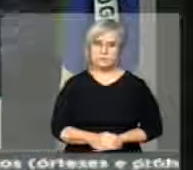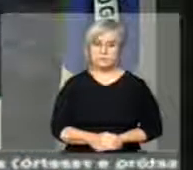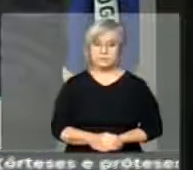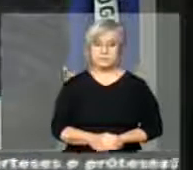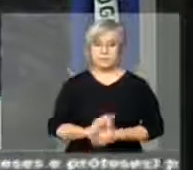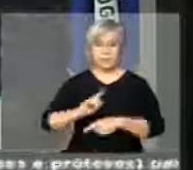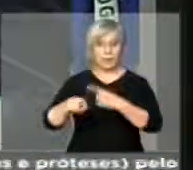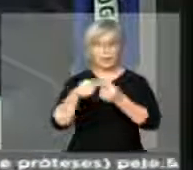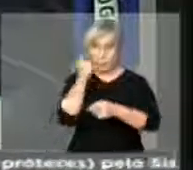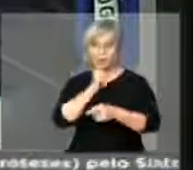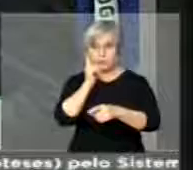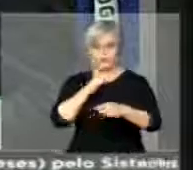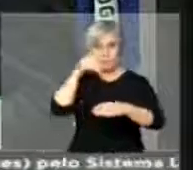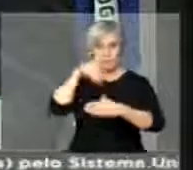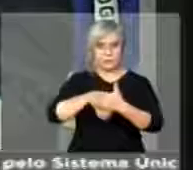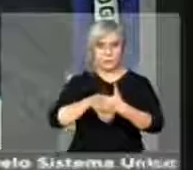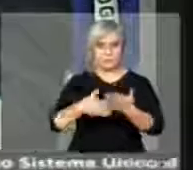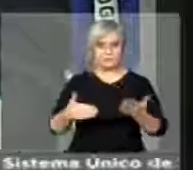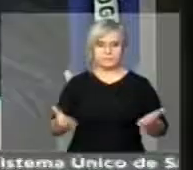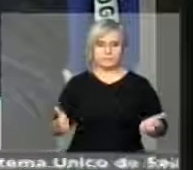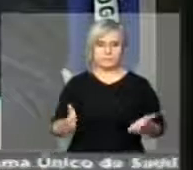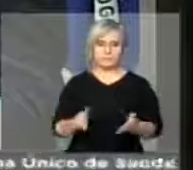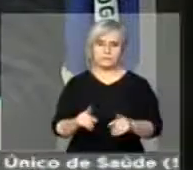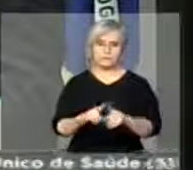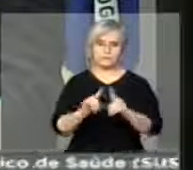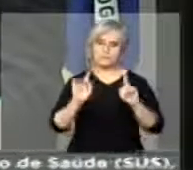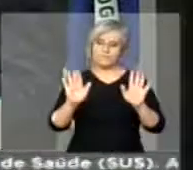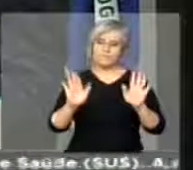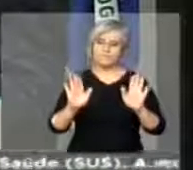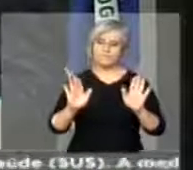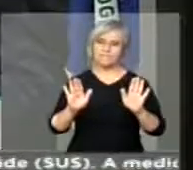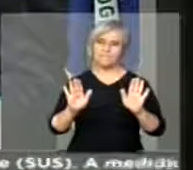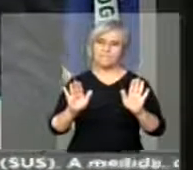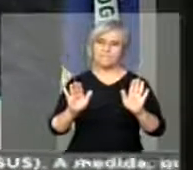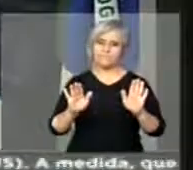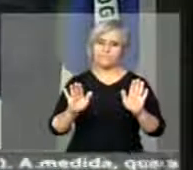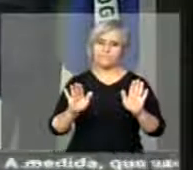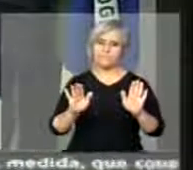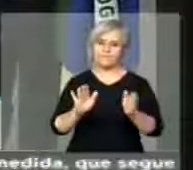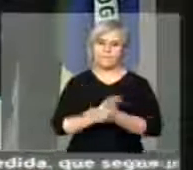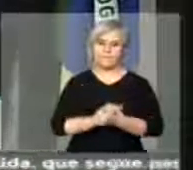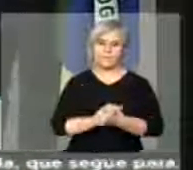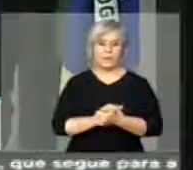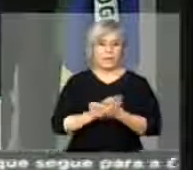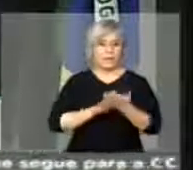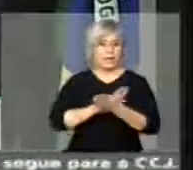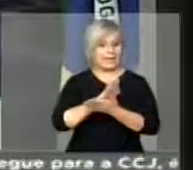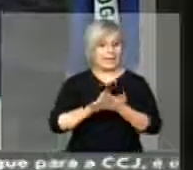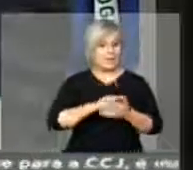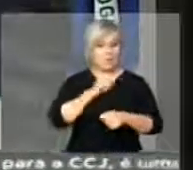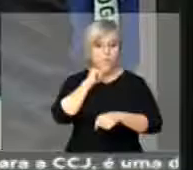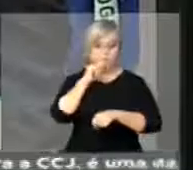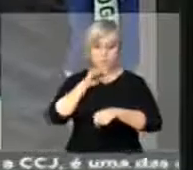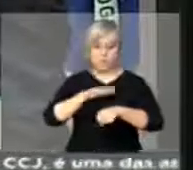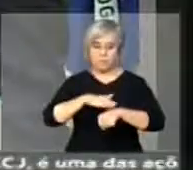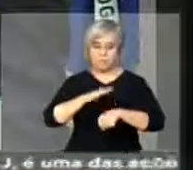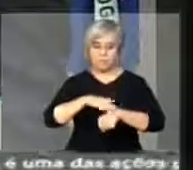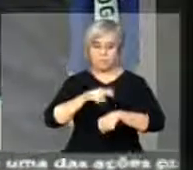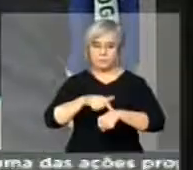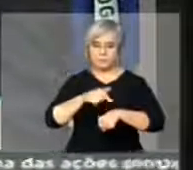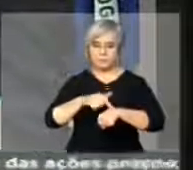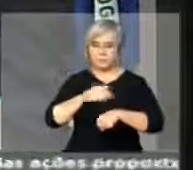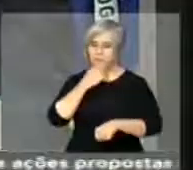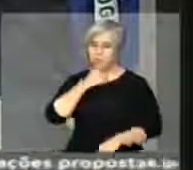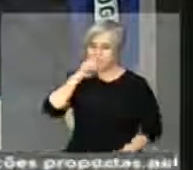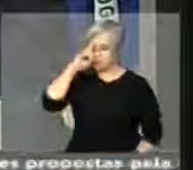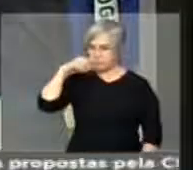Finalmente foi votado. Mas eu quero abrir um parênteses. Em momento nenhum, o senhor Machado,